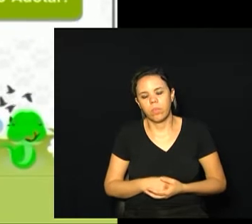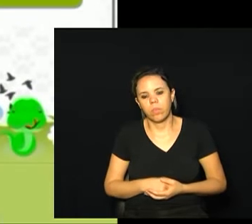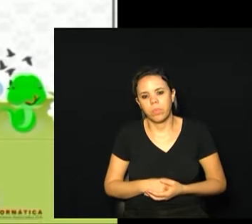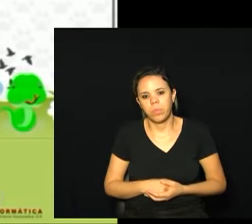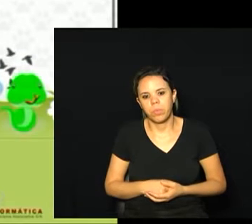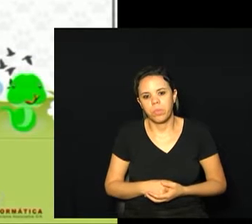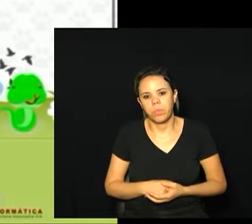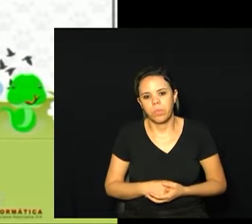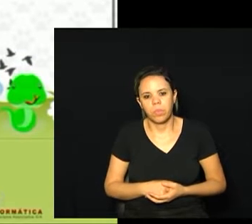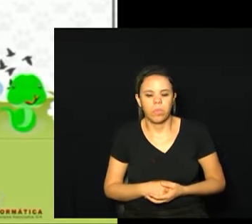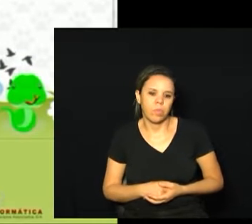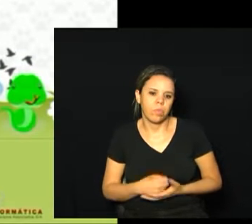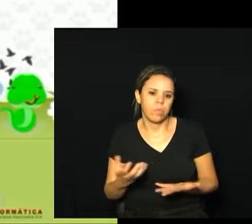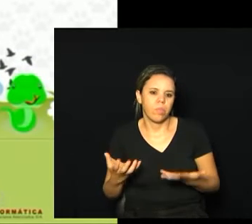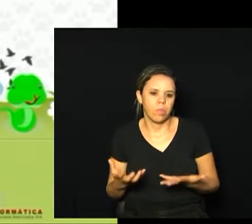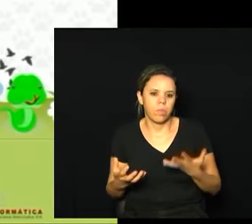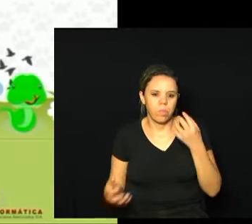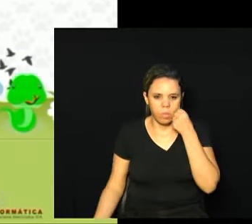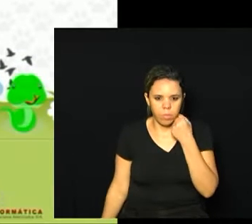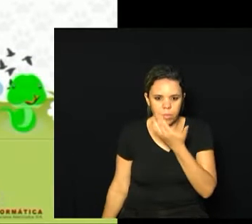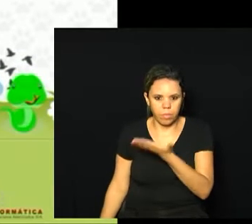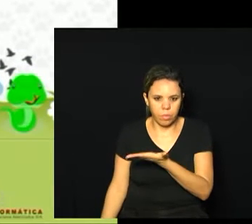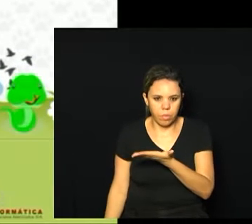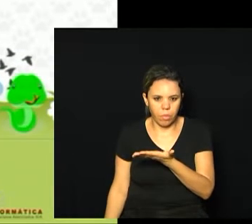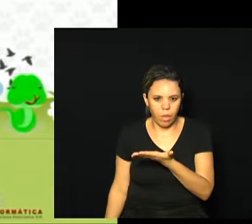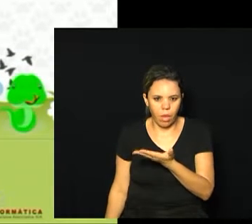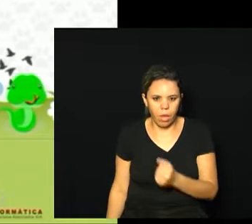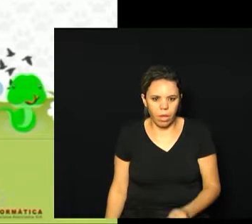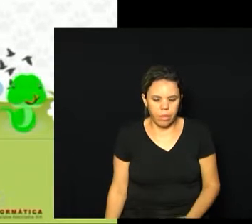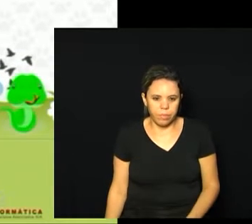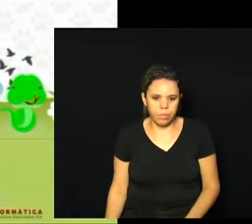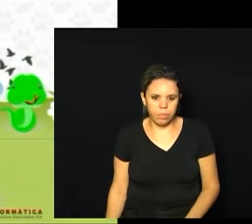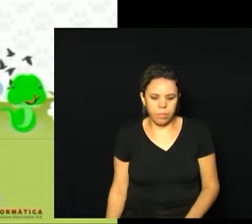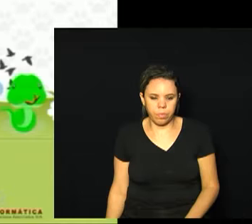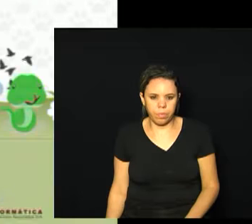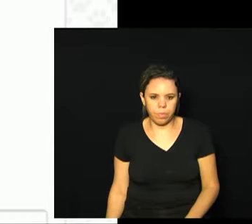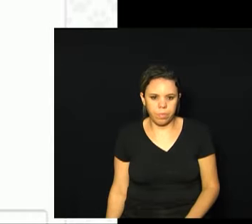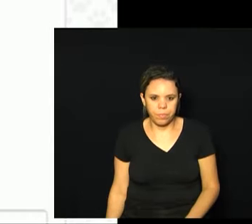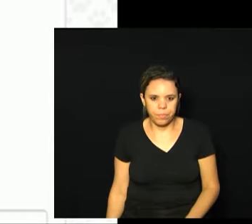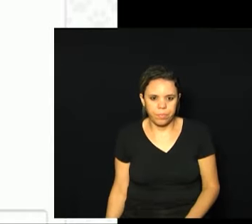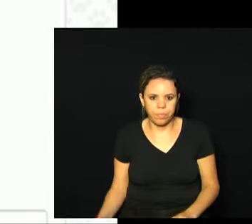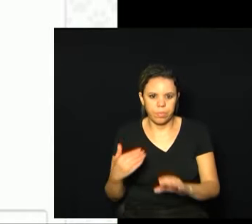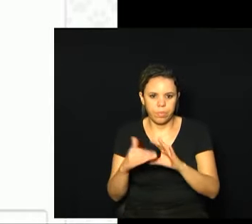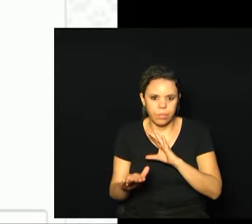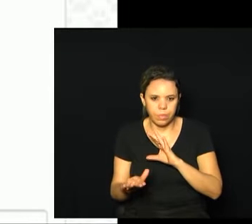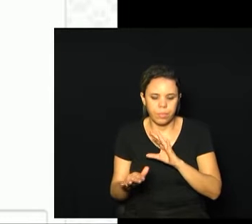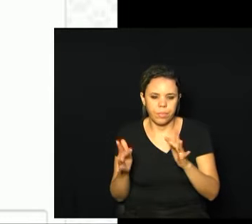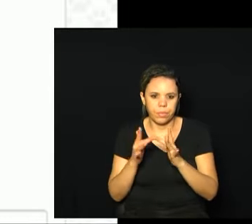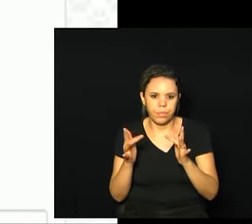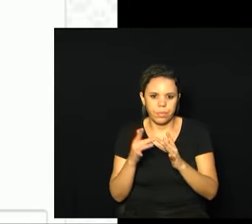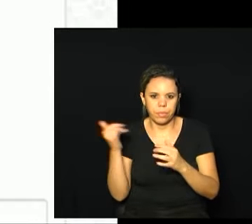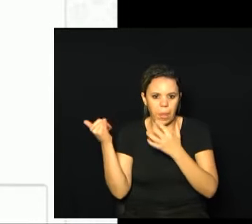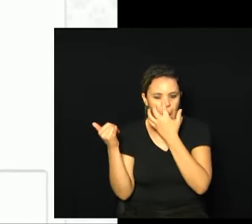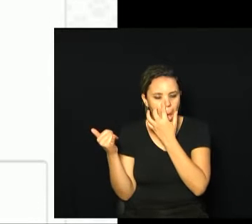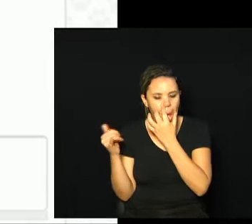vai receber, olha, quero adotar. Aí você vai receber uma mensagem ou então um contato